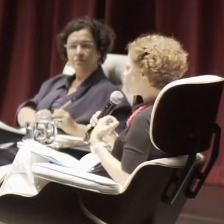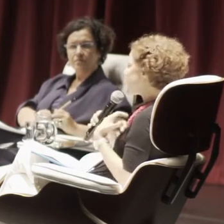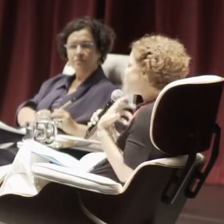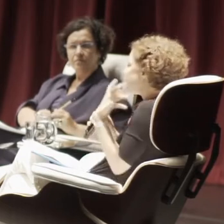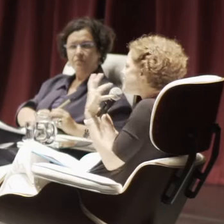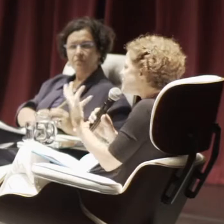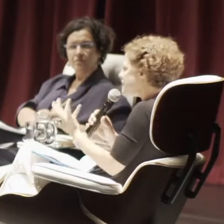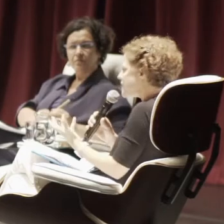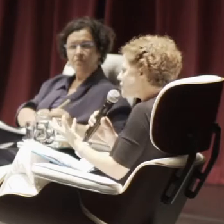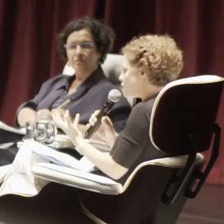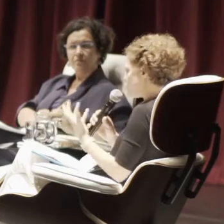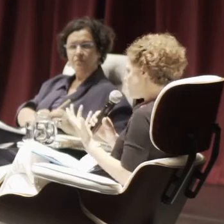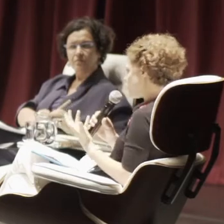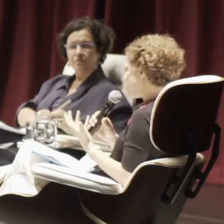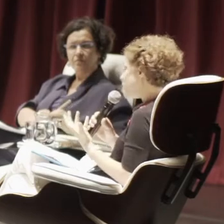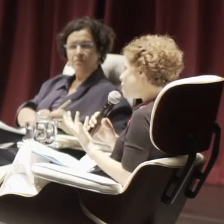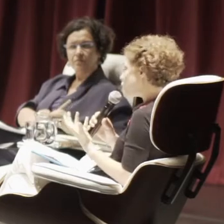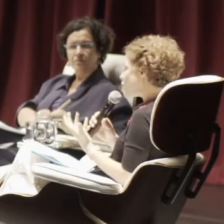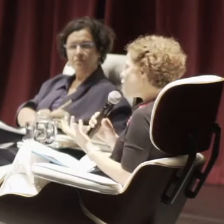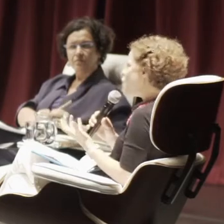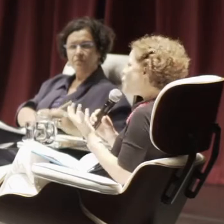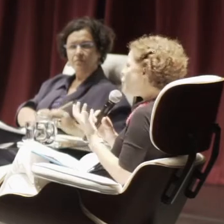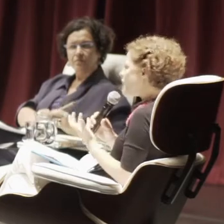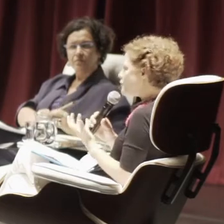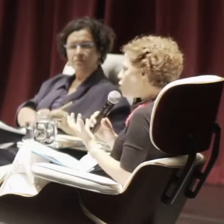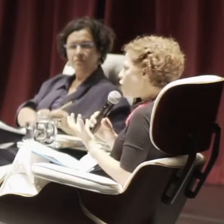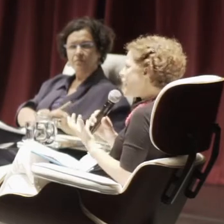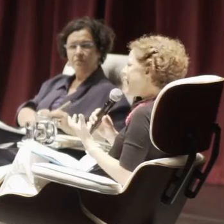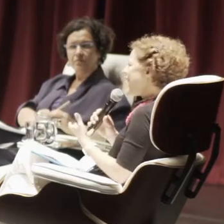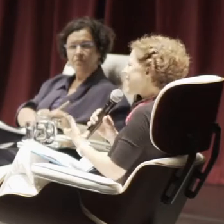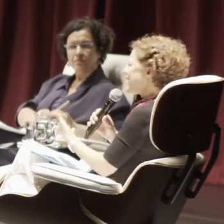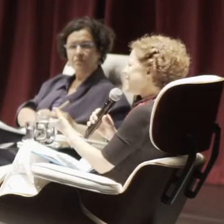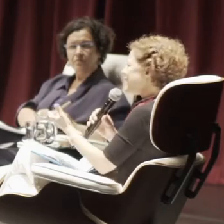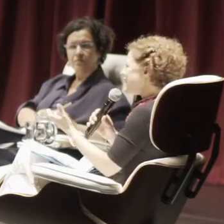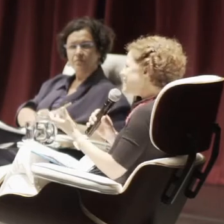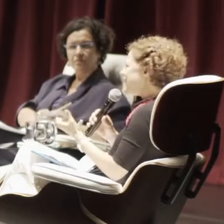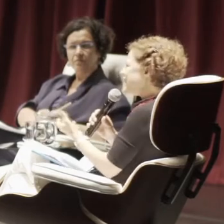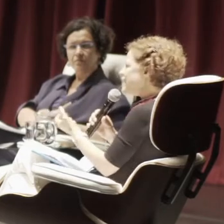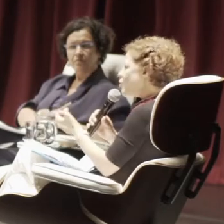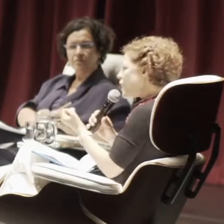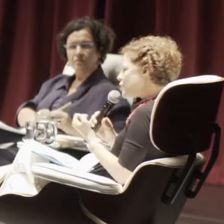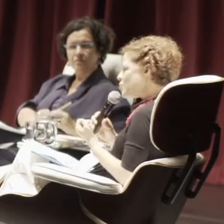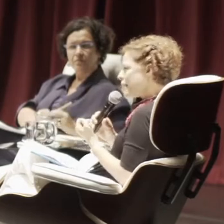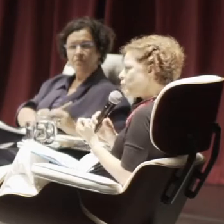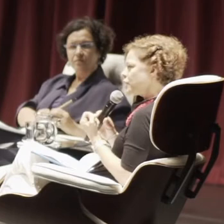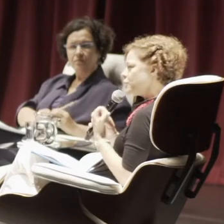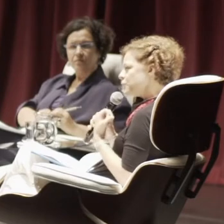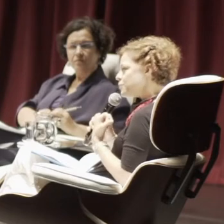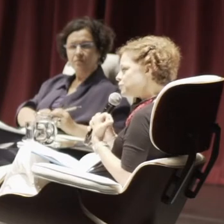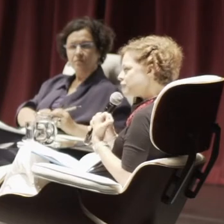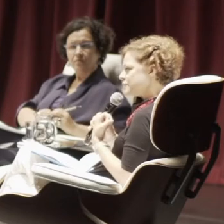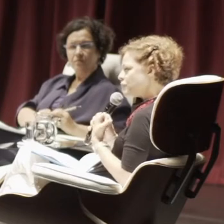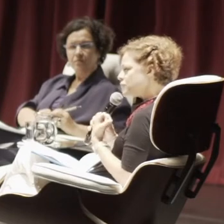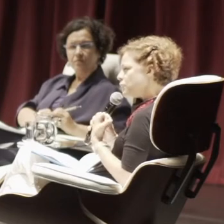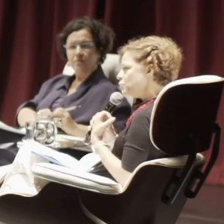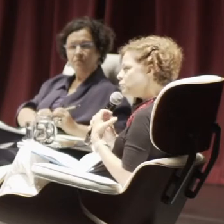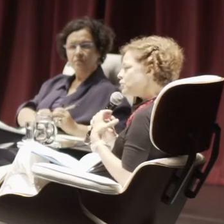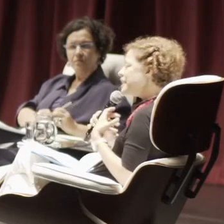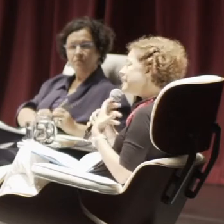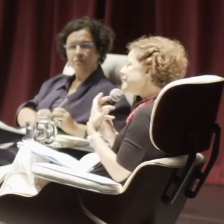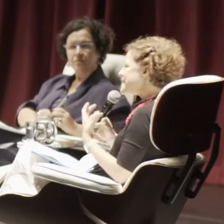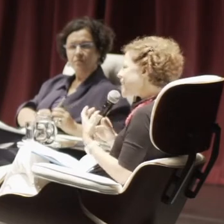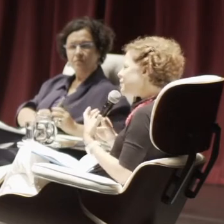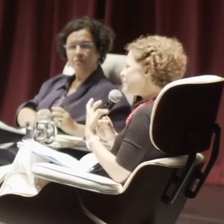constituição subjetiva dos nossos bebês, com a parte cíclica das crianças, quando a qualidade da linguagem humana que